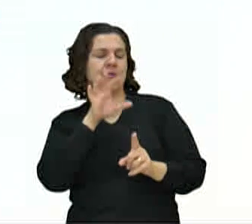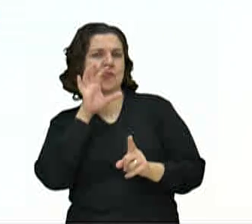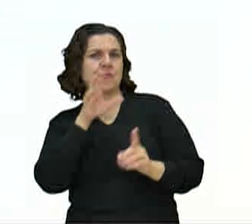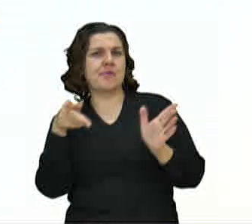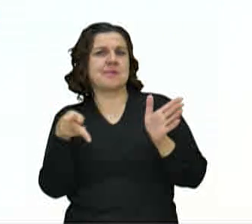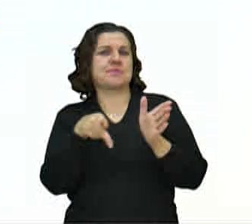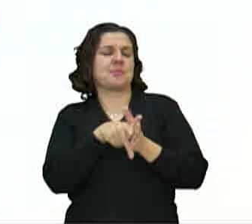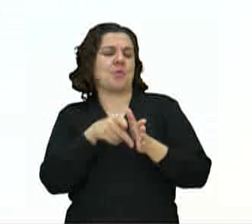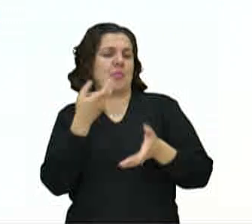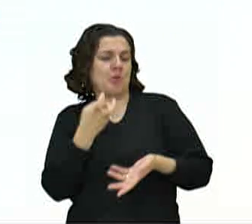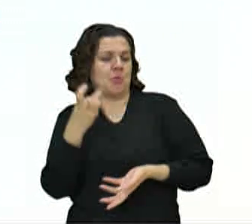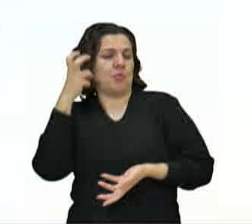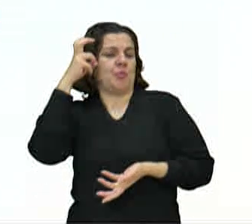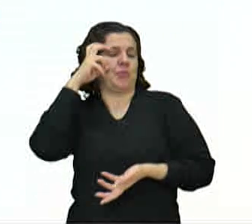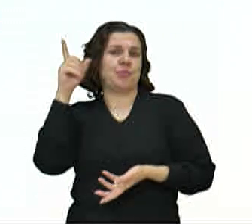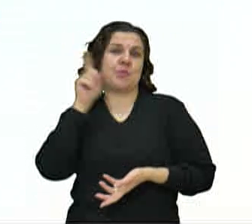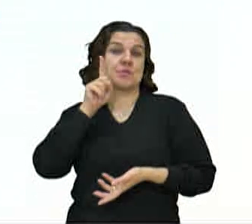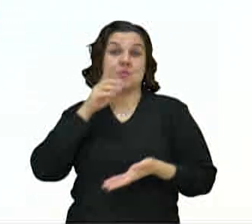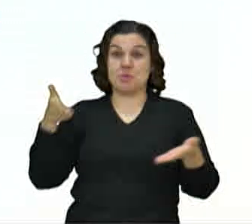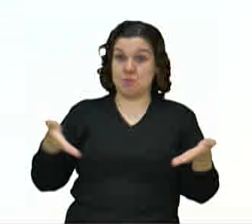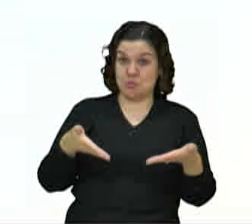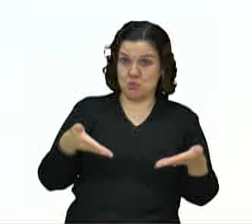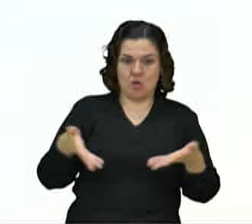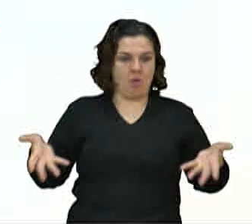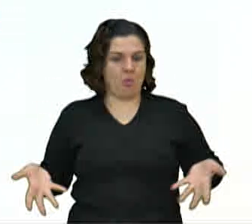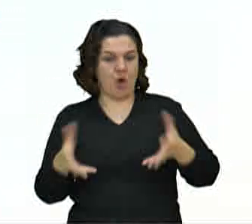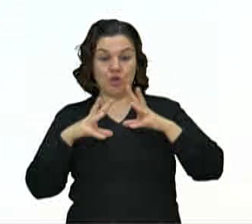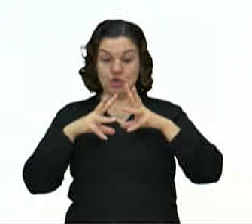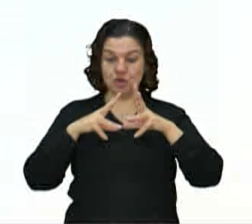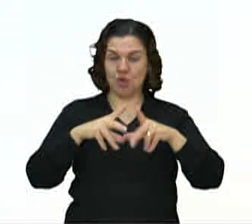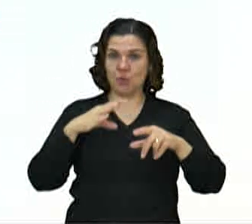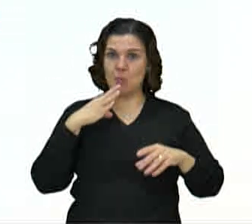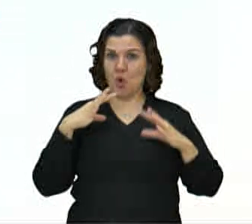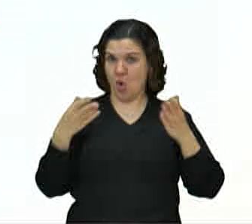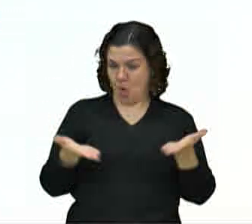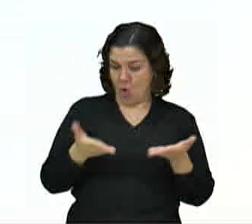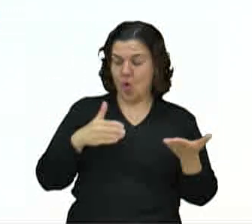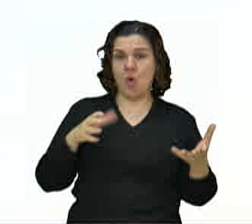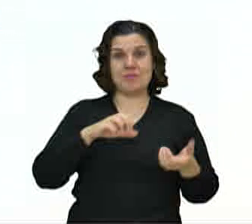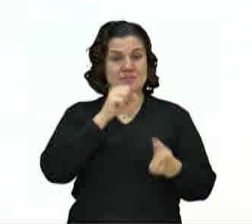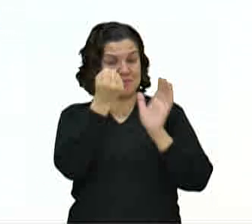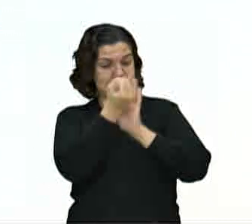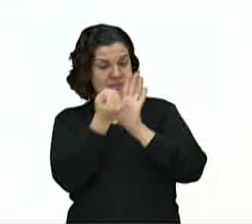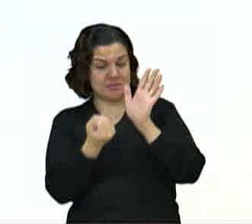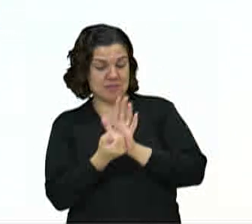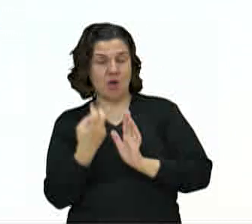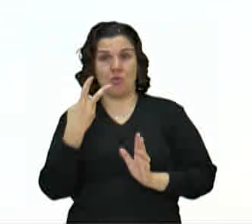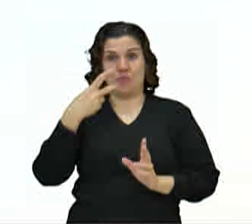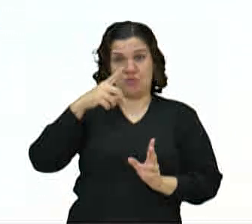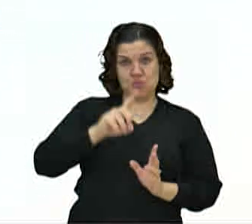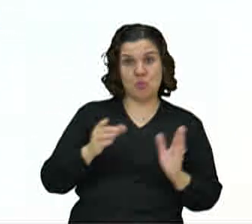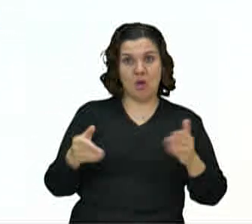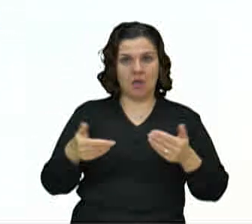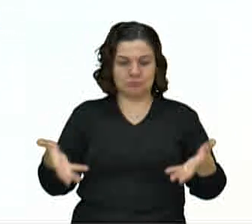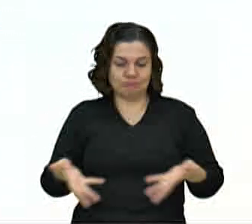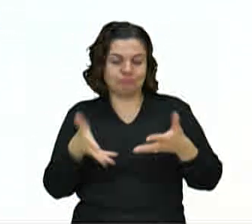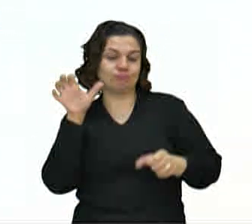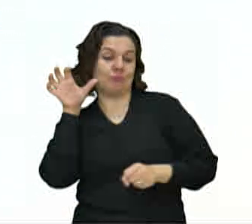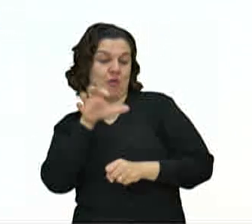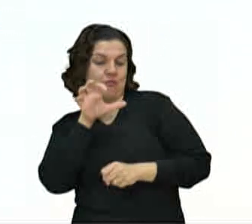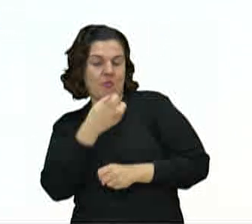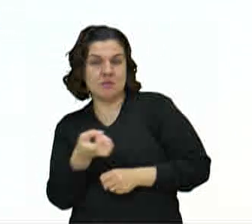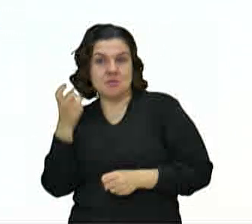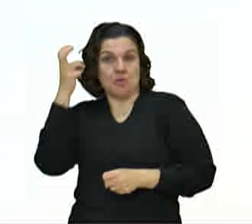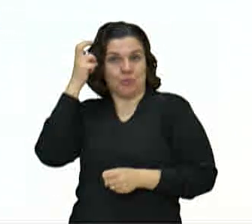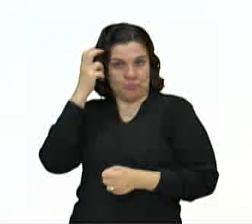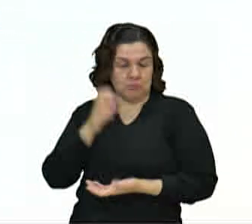cultural dos Estados Unidos no mundo atual é muito grande. No mundo de hoje, no século XXI, ela é muito grande, essa influência